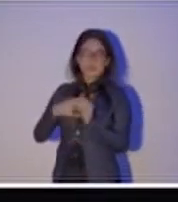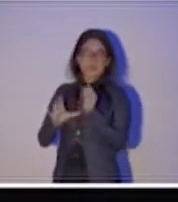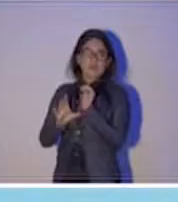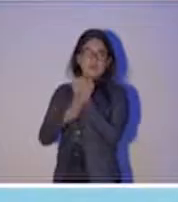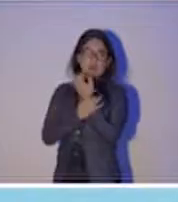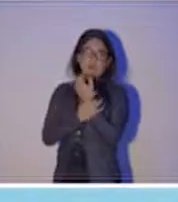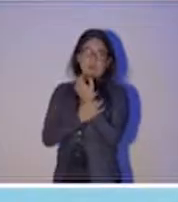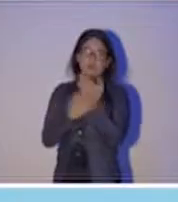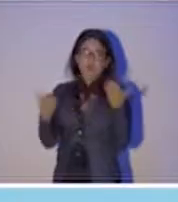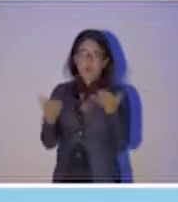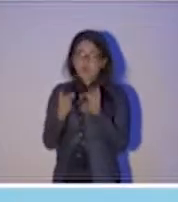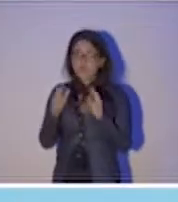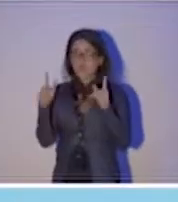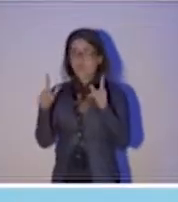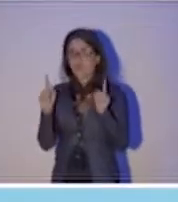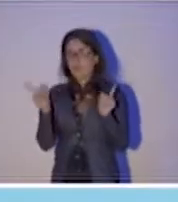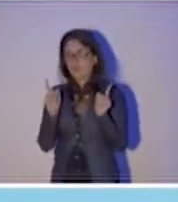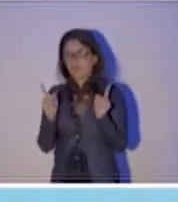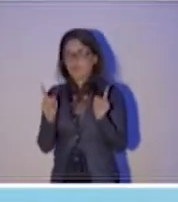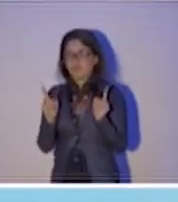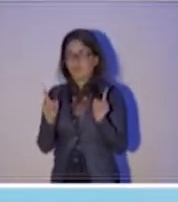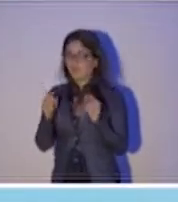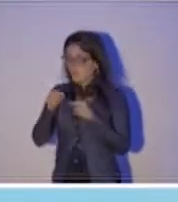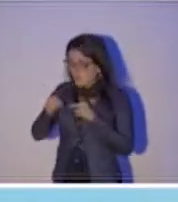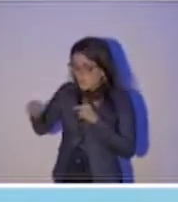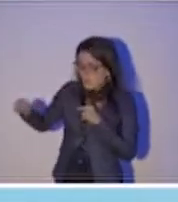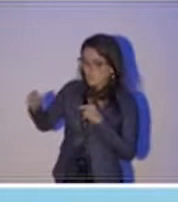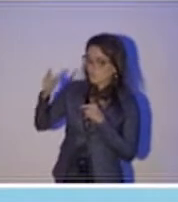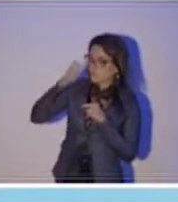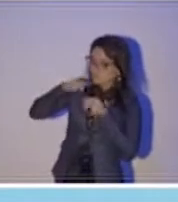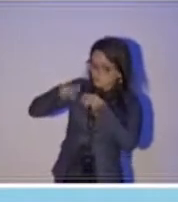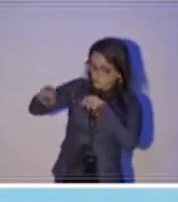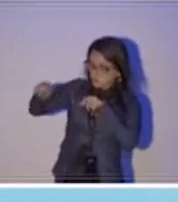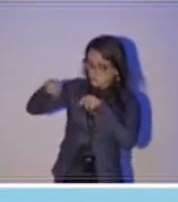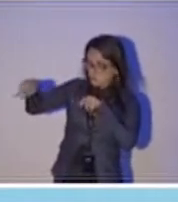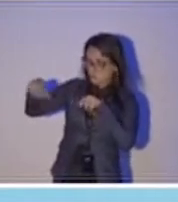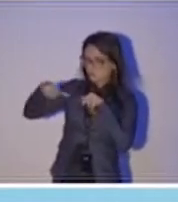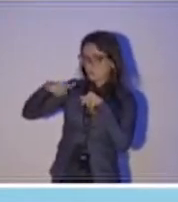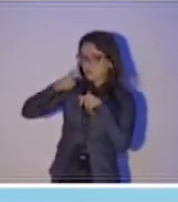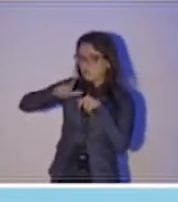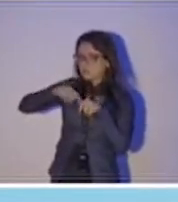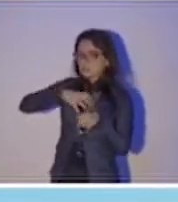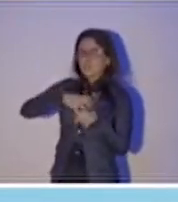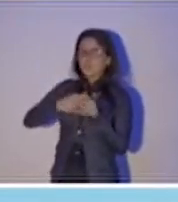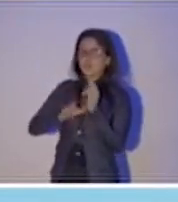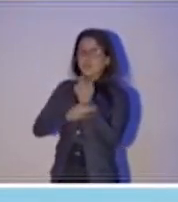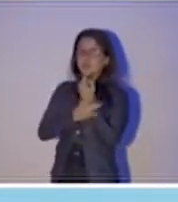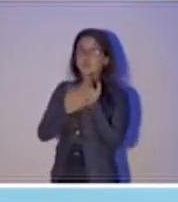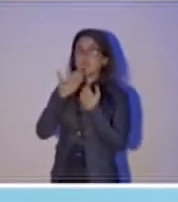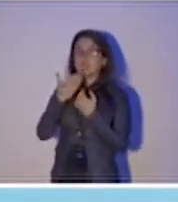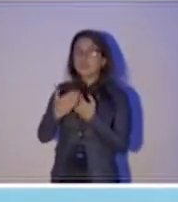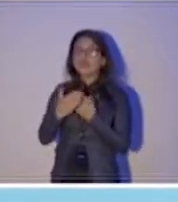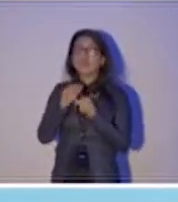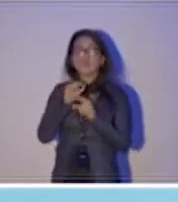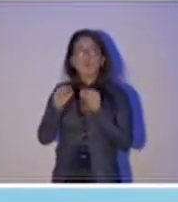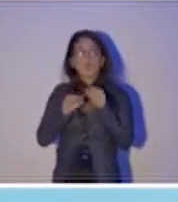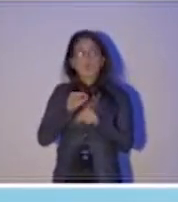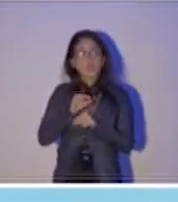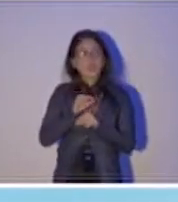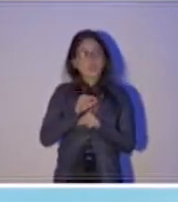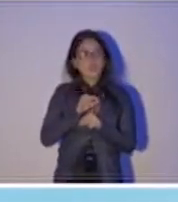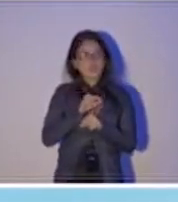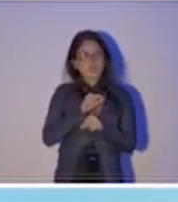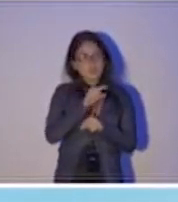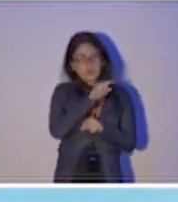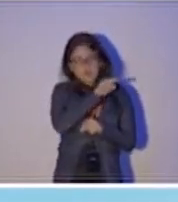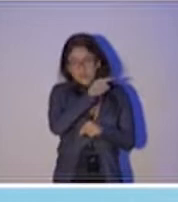não é diferente. Para que vocês se sintam seguros hoje um pouquinho mais, eu queria pedir a ajuda das pessoas que